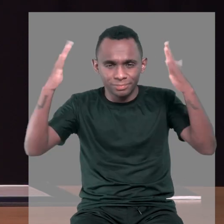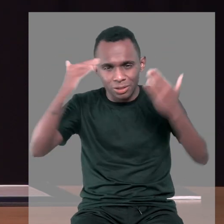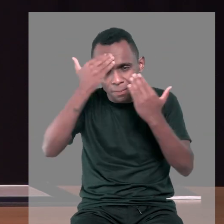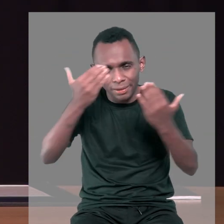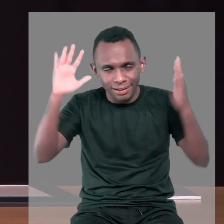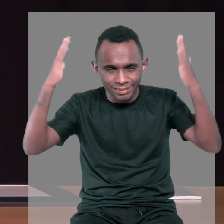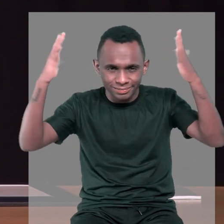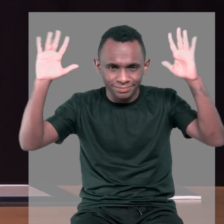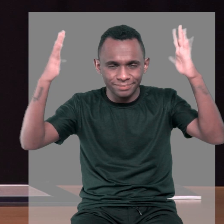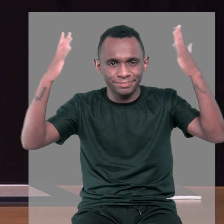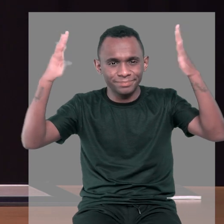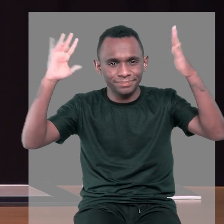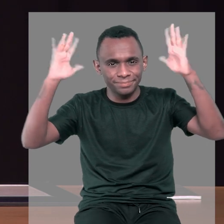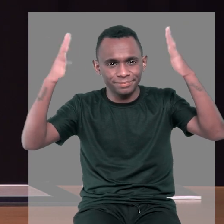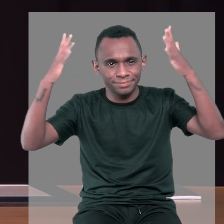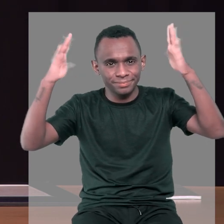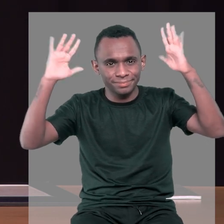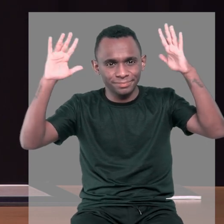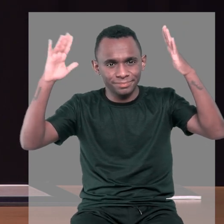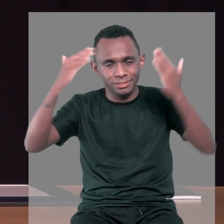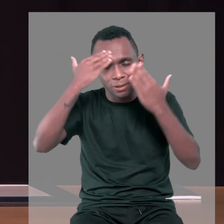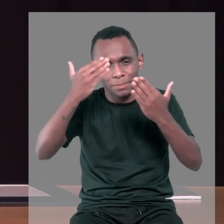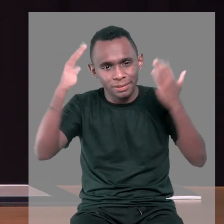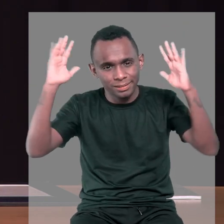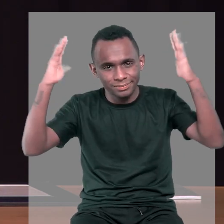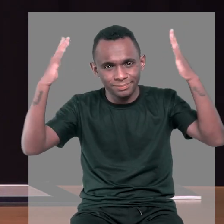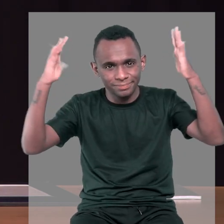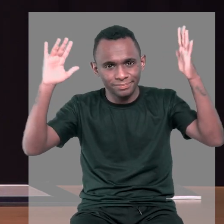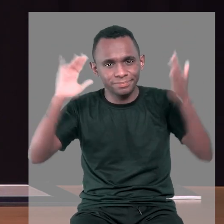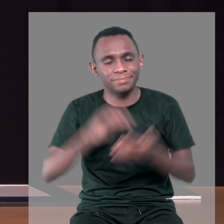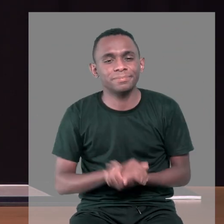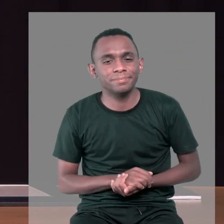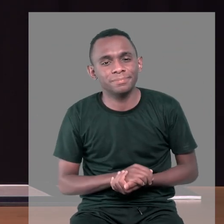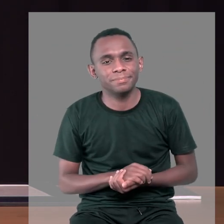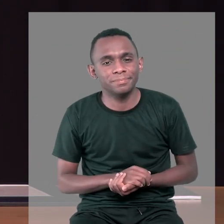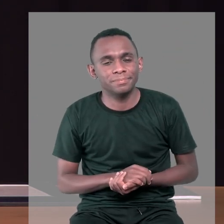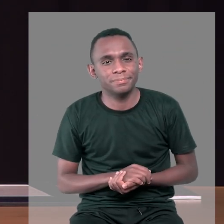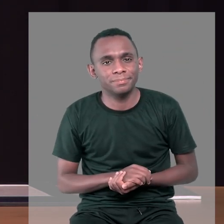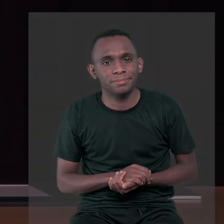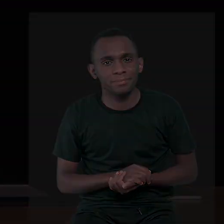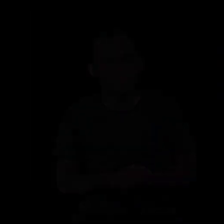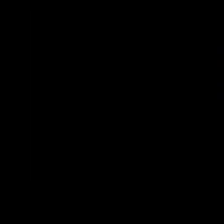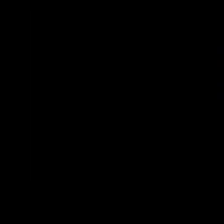Gente, muito obrigada. A plateia se despede com uma salva de palmas.